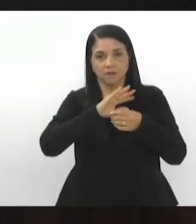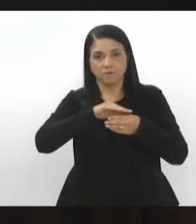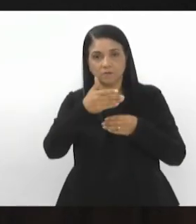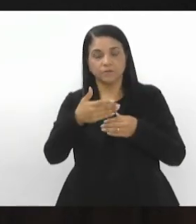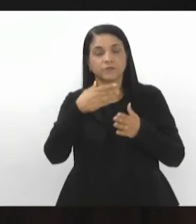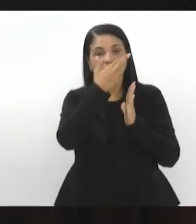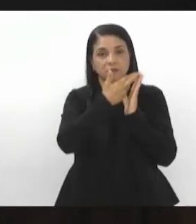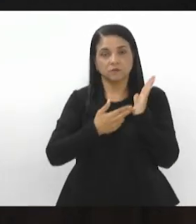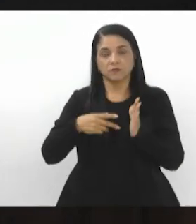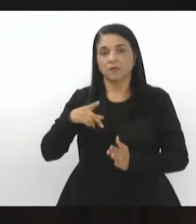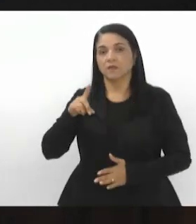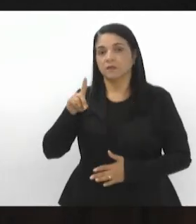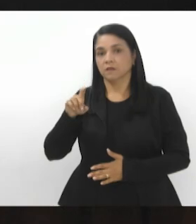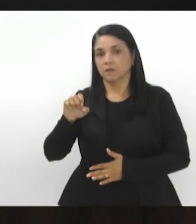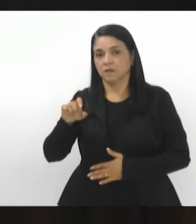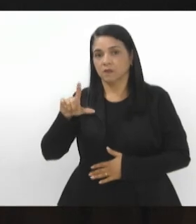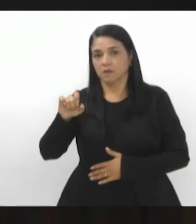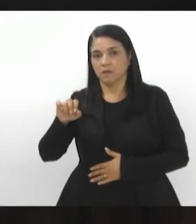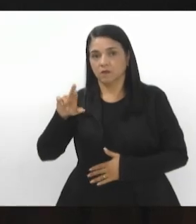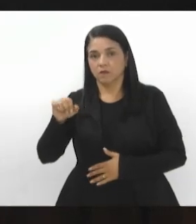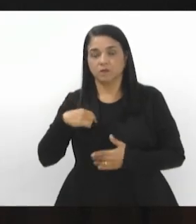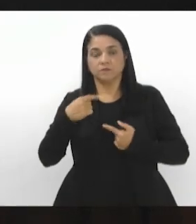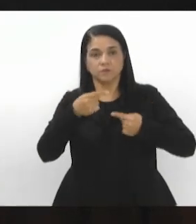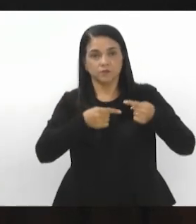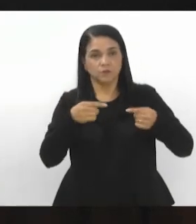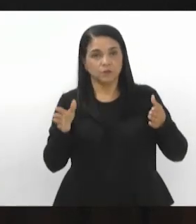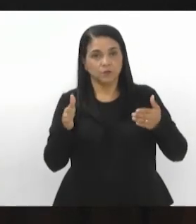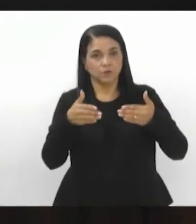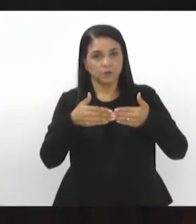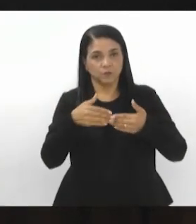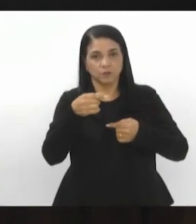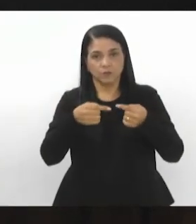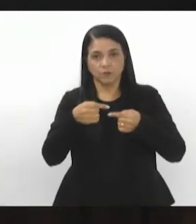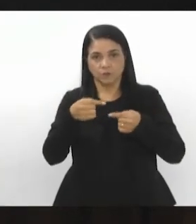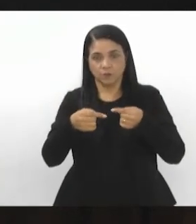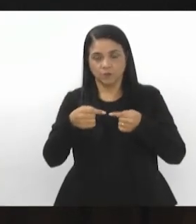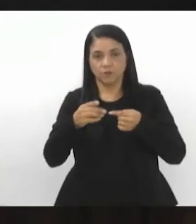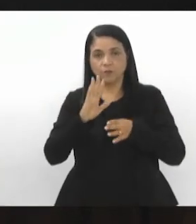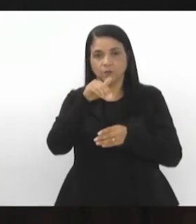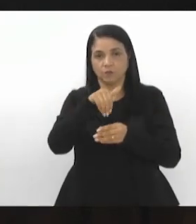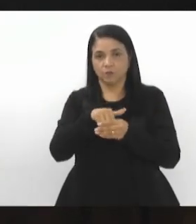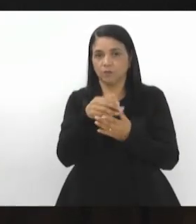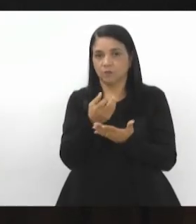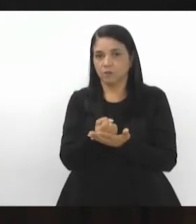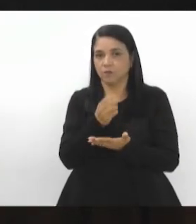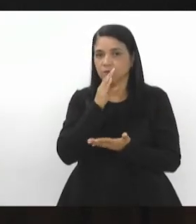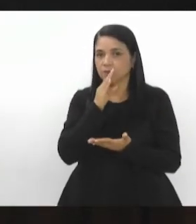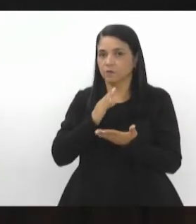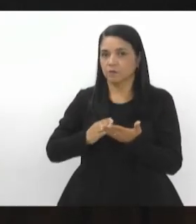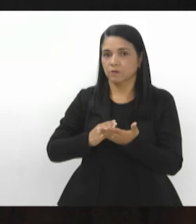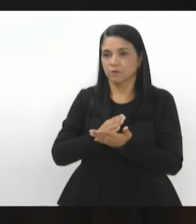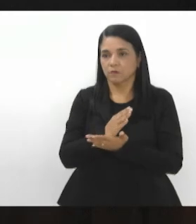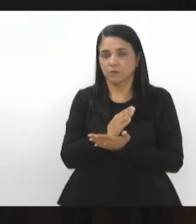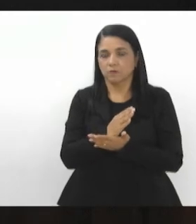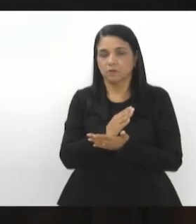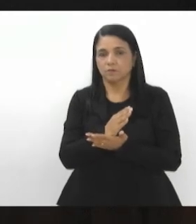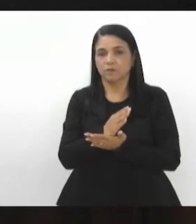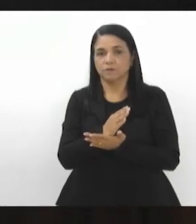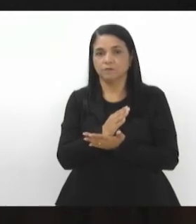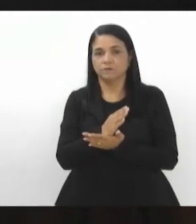Guilherme Delaroli. Em discussão, não havendo quem queira discutir, encerrada a discussão. Em votação, os senhores que aprovam permaneçam como